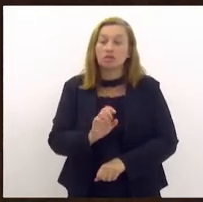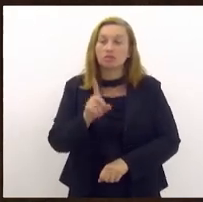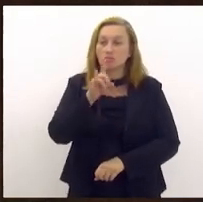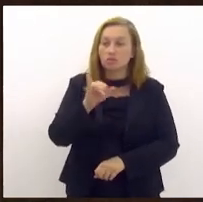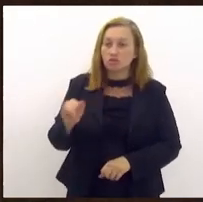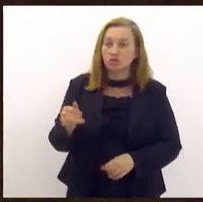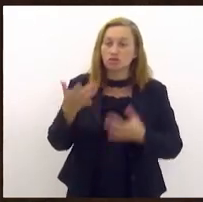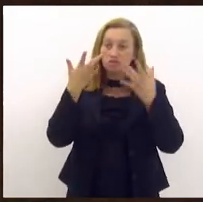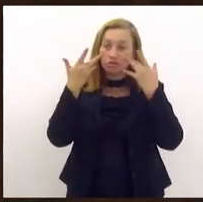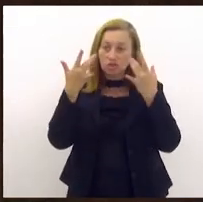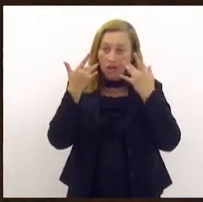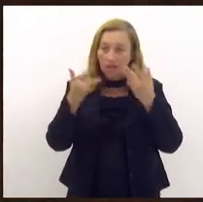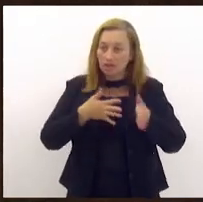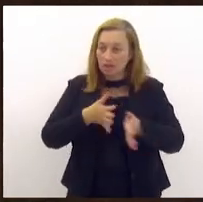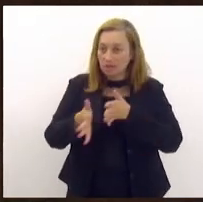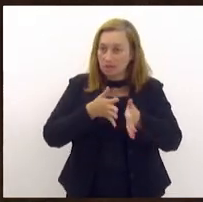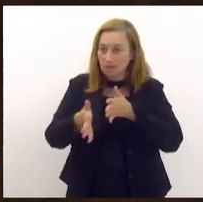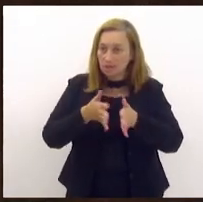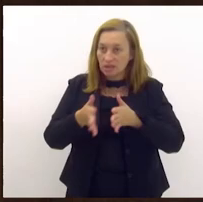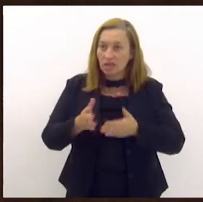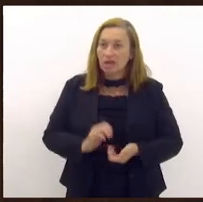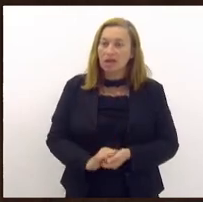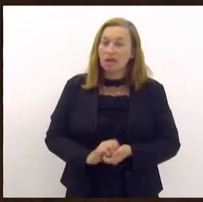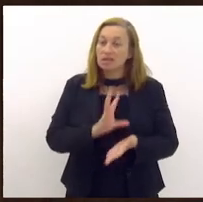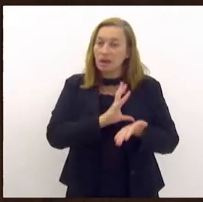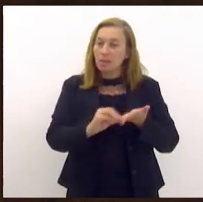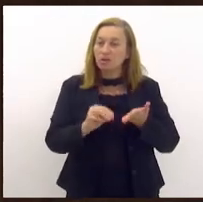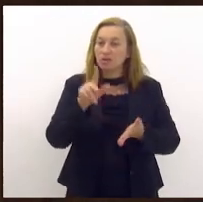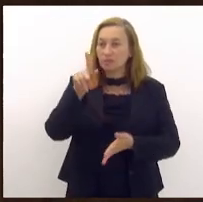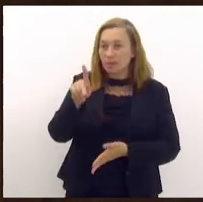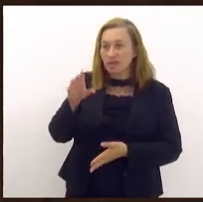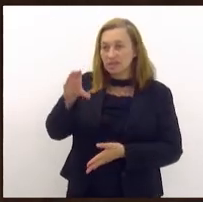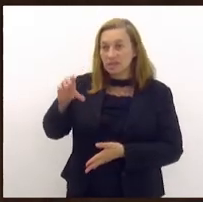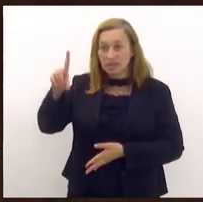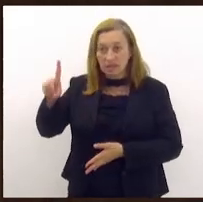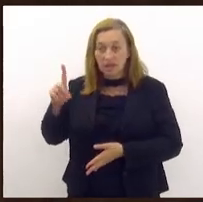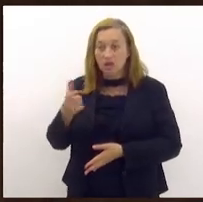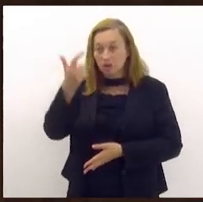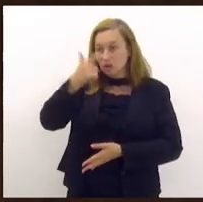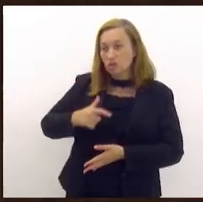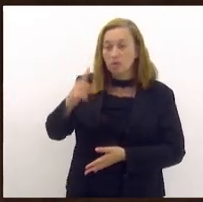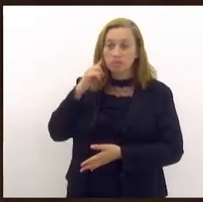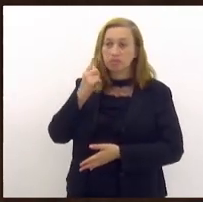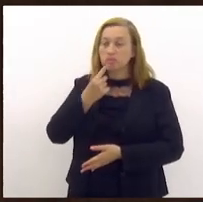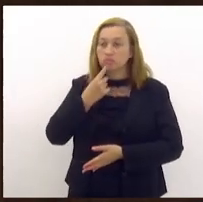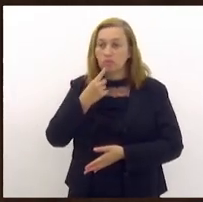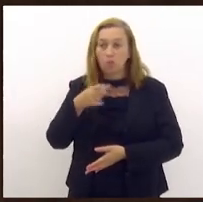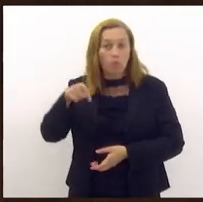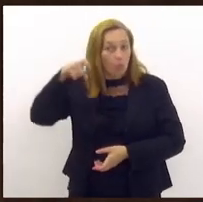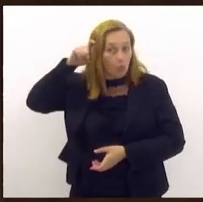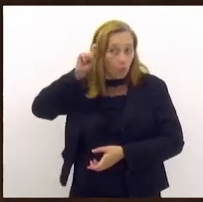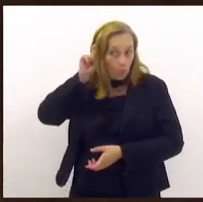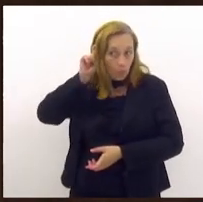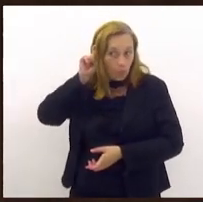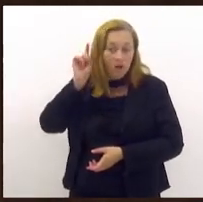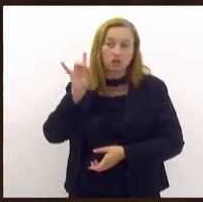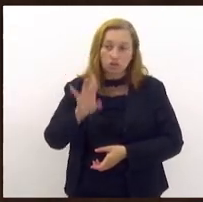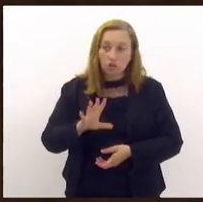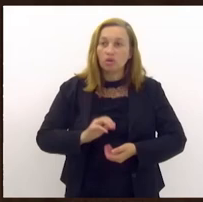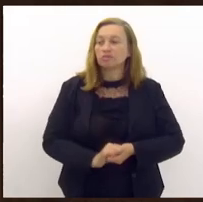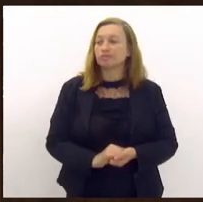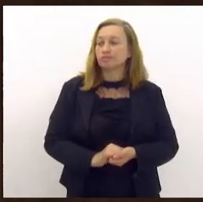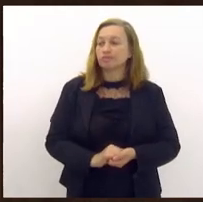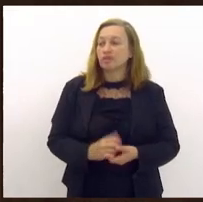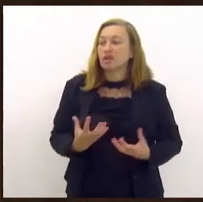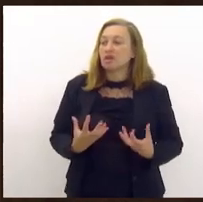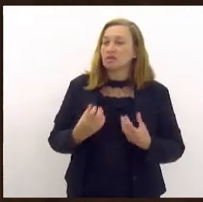Eu tenho essa pauta PCD, está muito comigo, porque eu sou também PCD, eu sou uma pessoa surda que só ouve bem com próteses auditivas, e